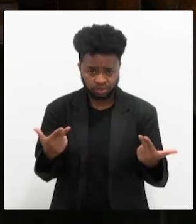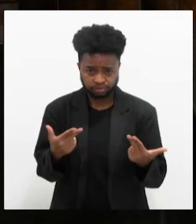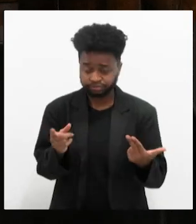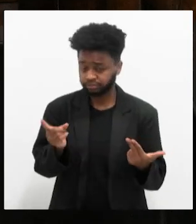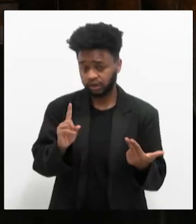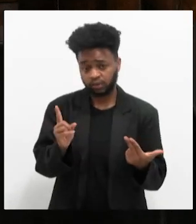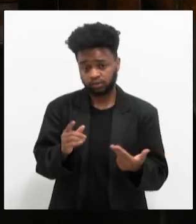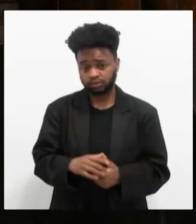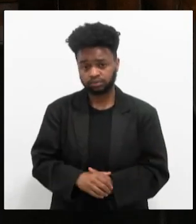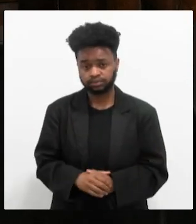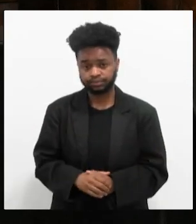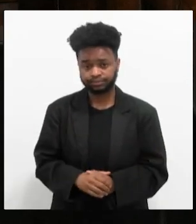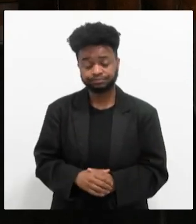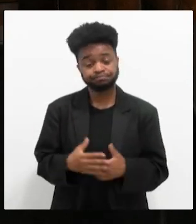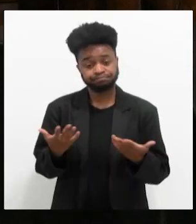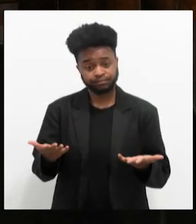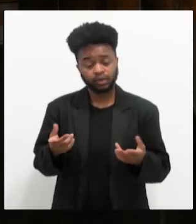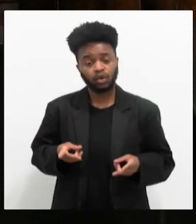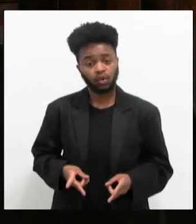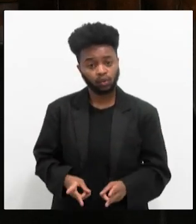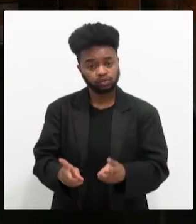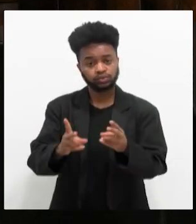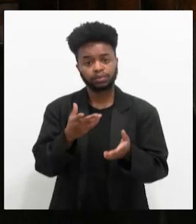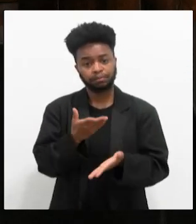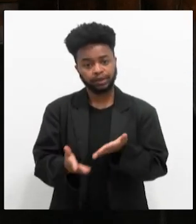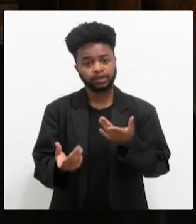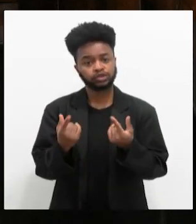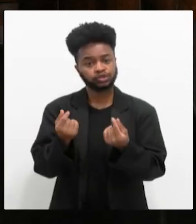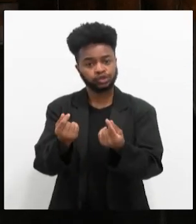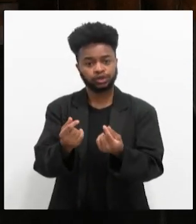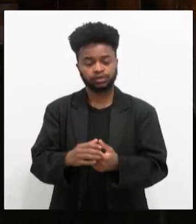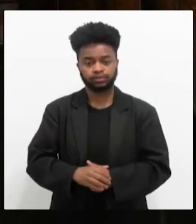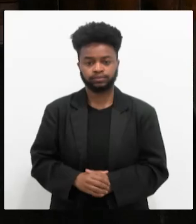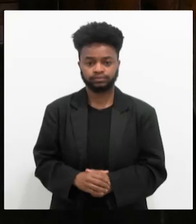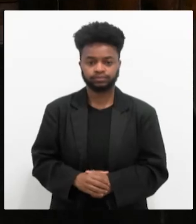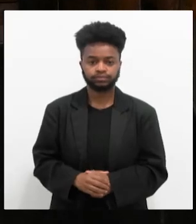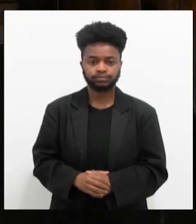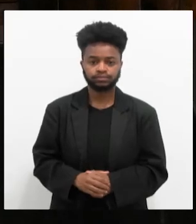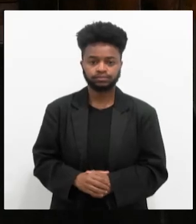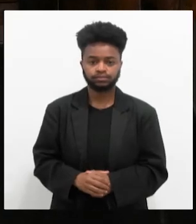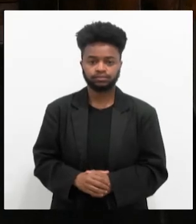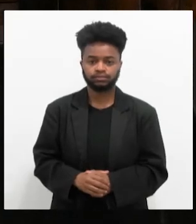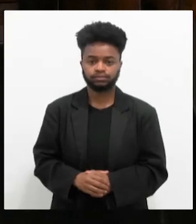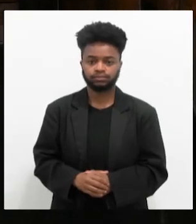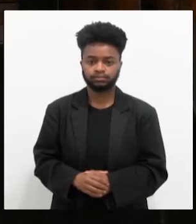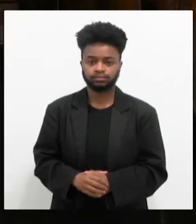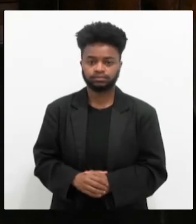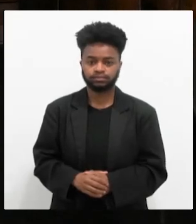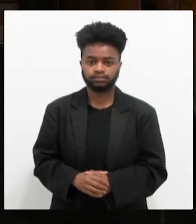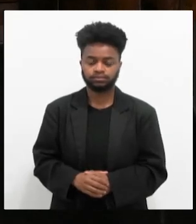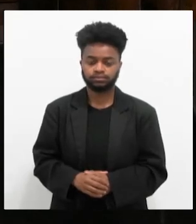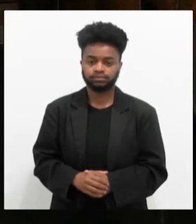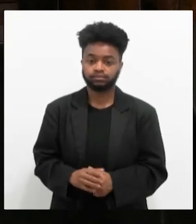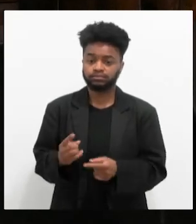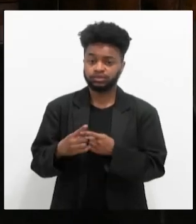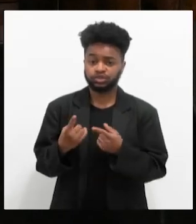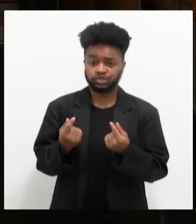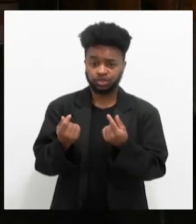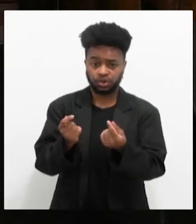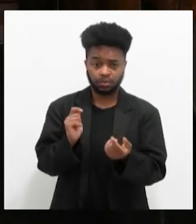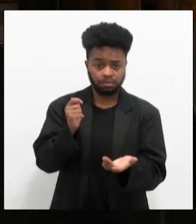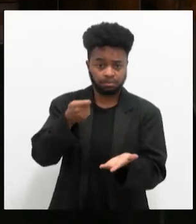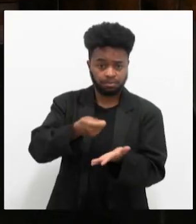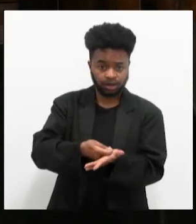Não. E a gente continua perdendo. Dinheiro para pagar a reposição